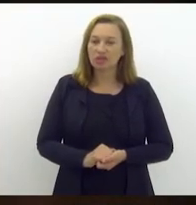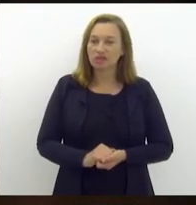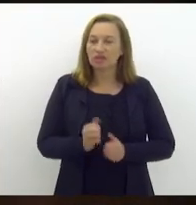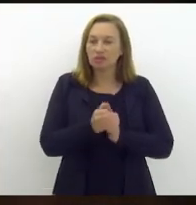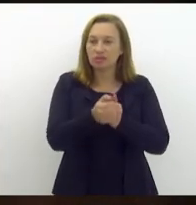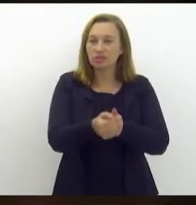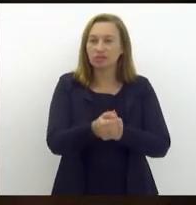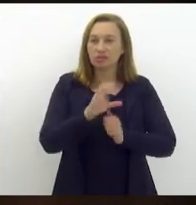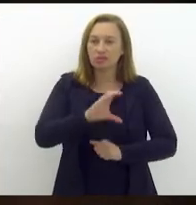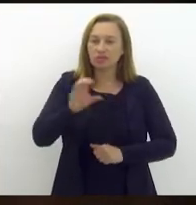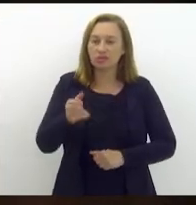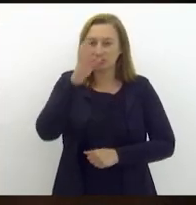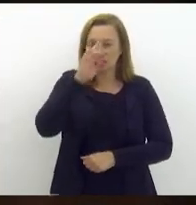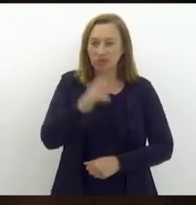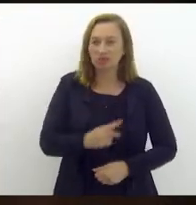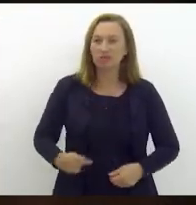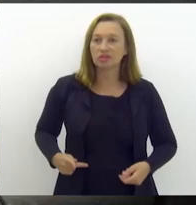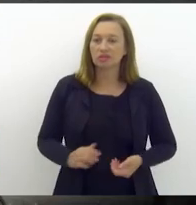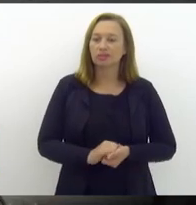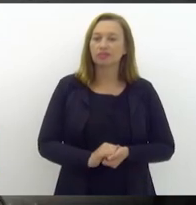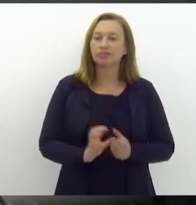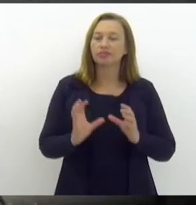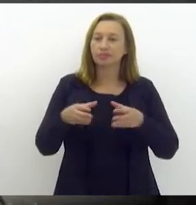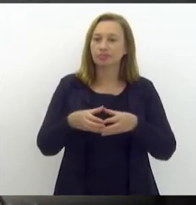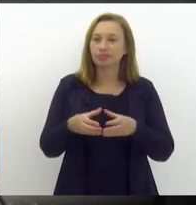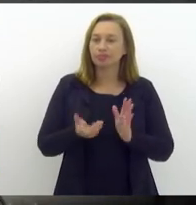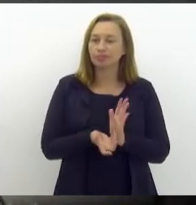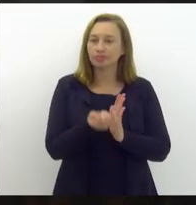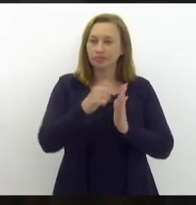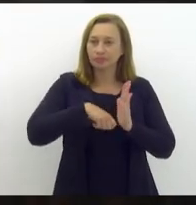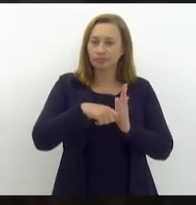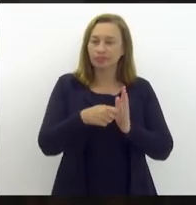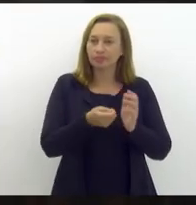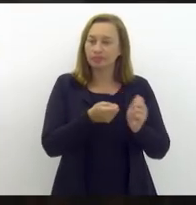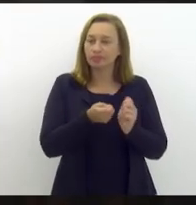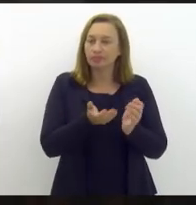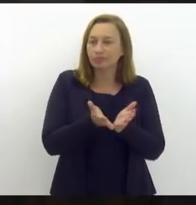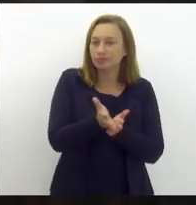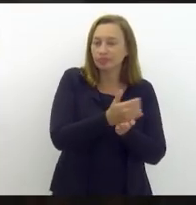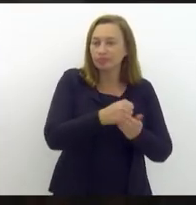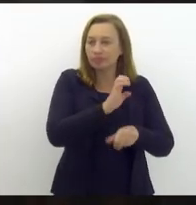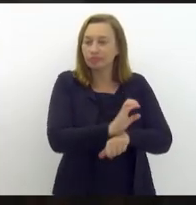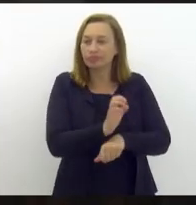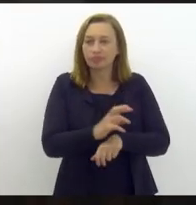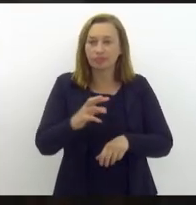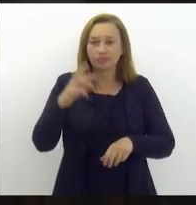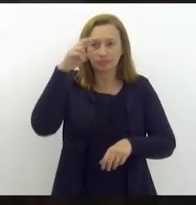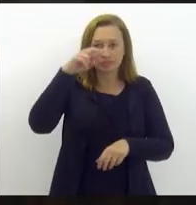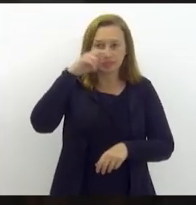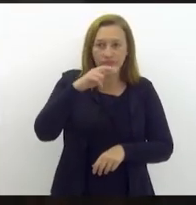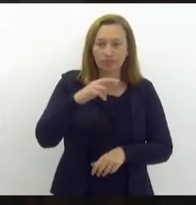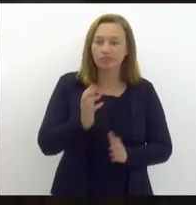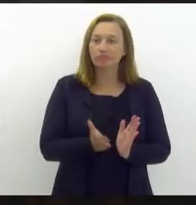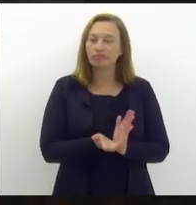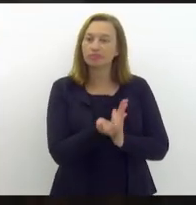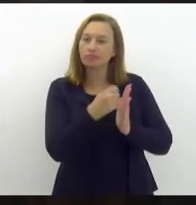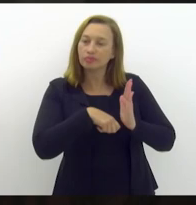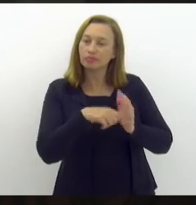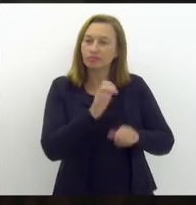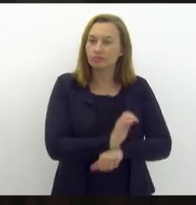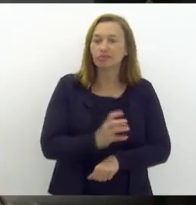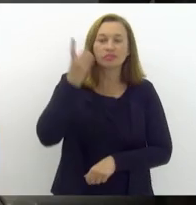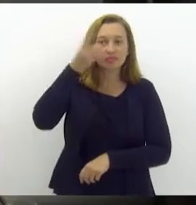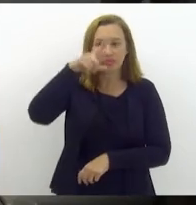Acompanho o parecer da CCJ, presidente. Pela Comissão de Tributação, Controle da Arrecadação Estadual, Fiscalização dos Tributos Estaduais, deputado